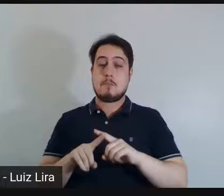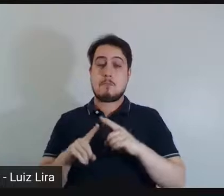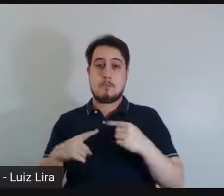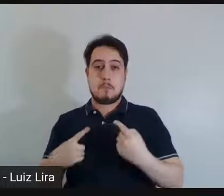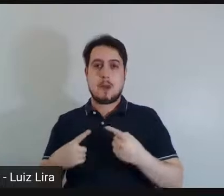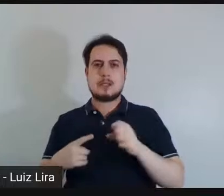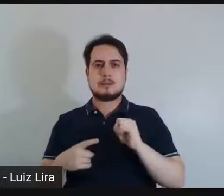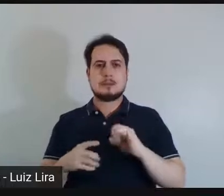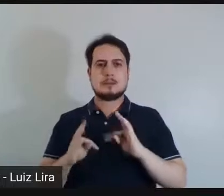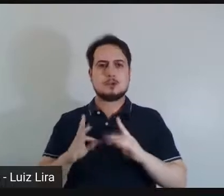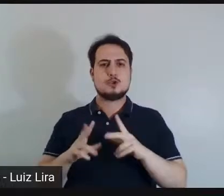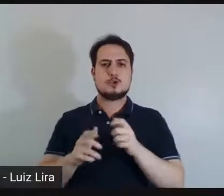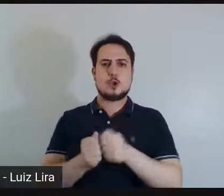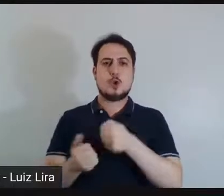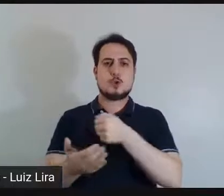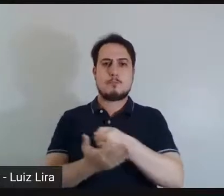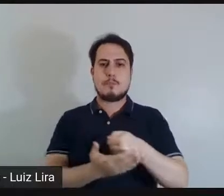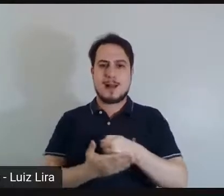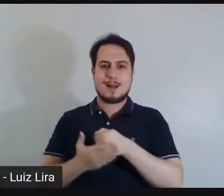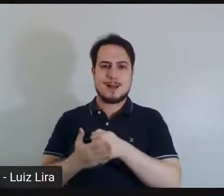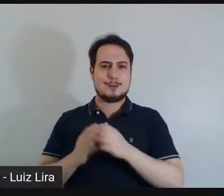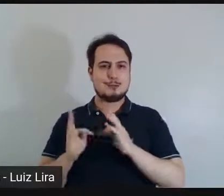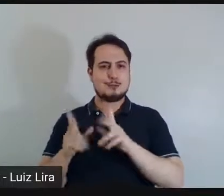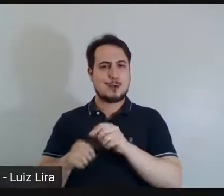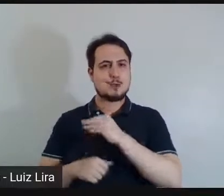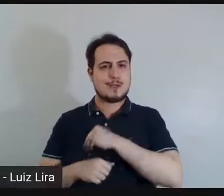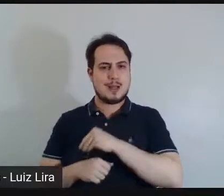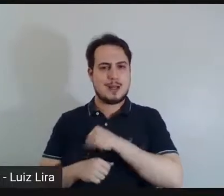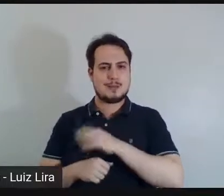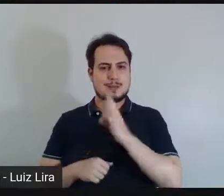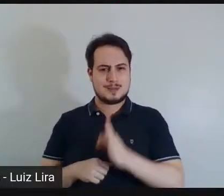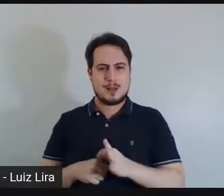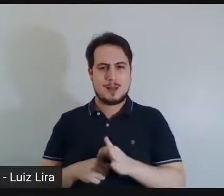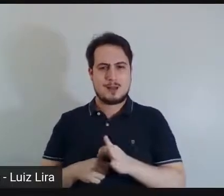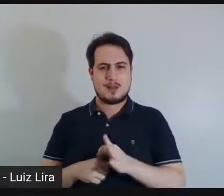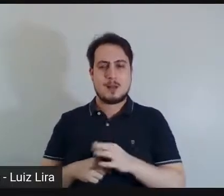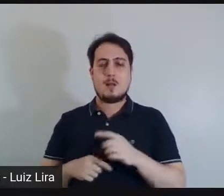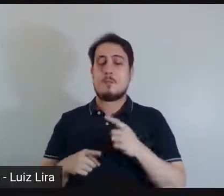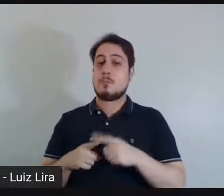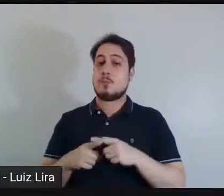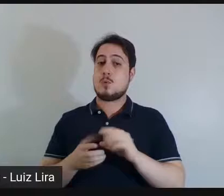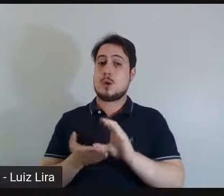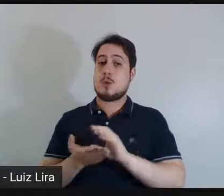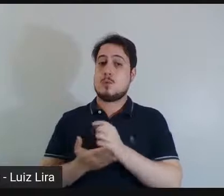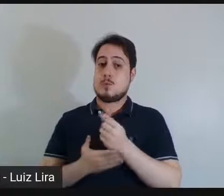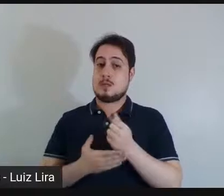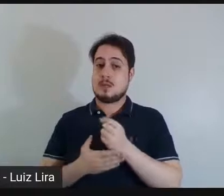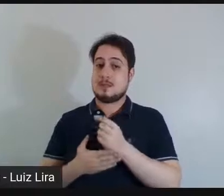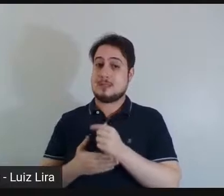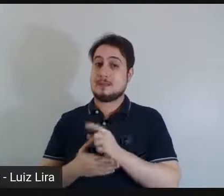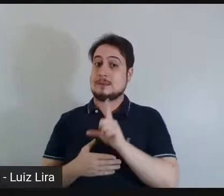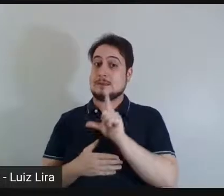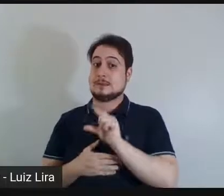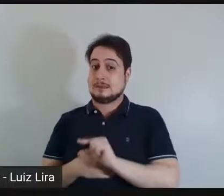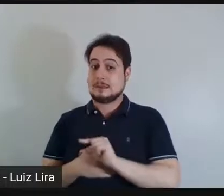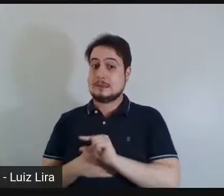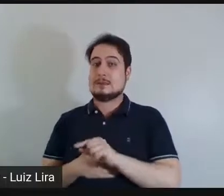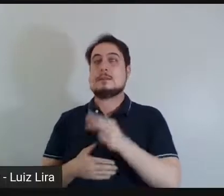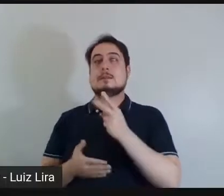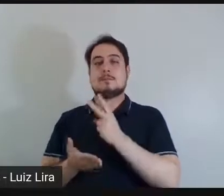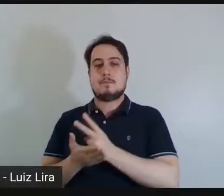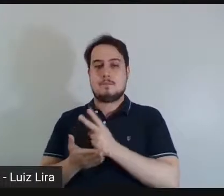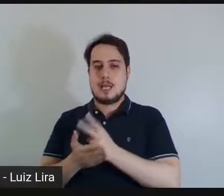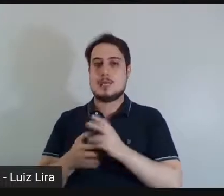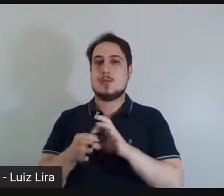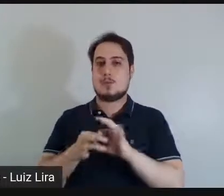estão pagando integral mesmo sem a prestação de serviço? Porque o orçamento está curto. Então, pode ser que, mesmo com a